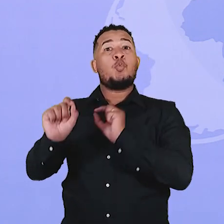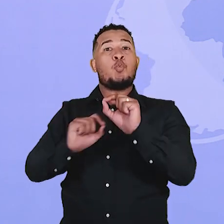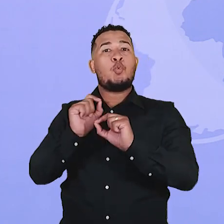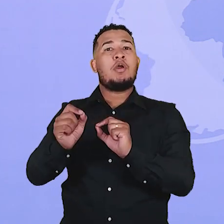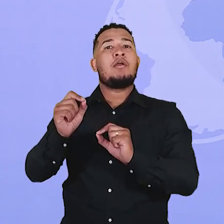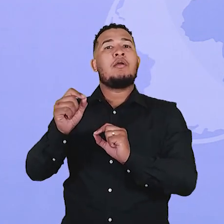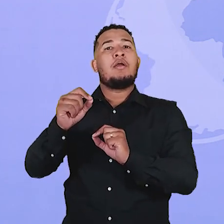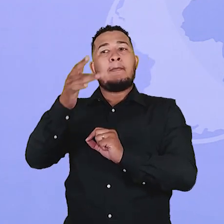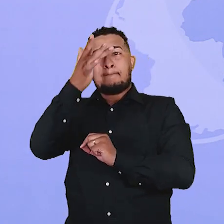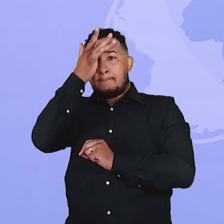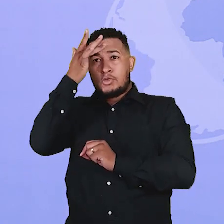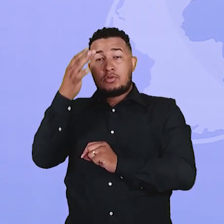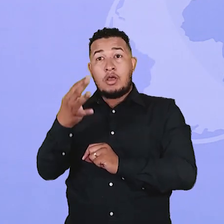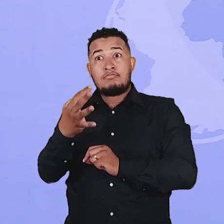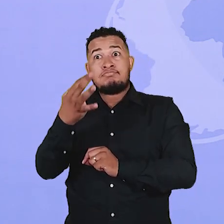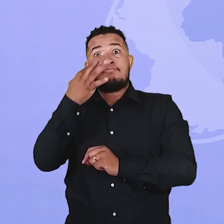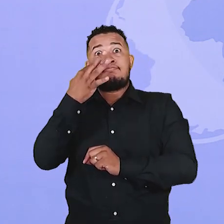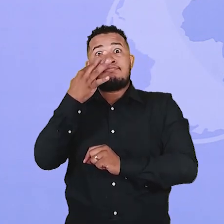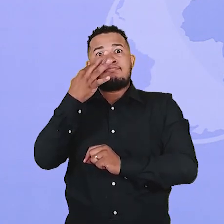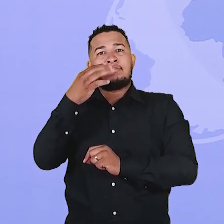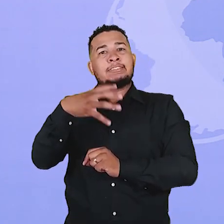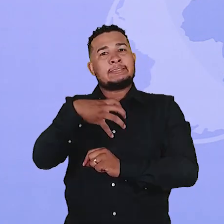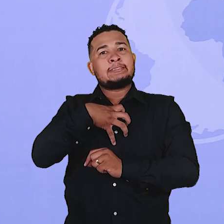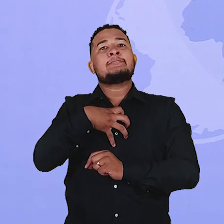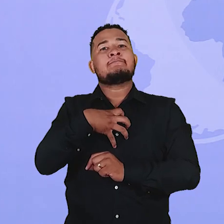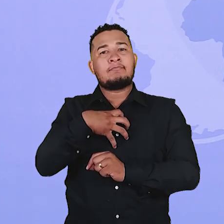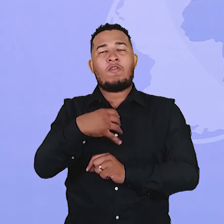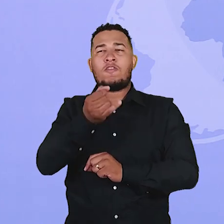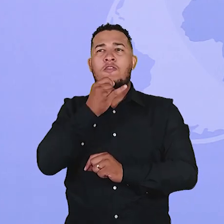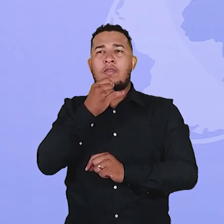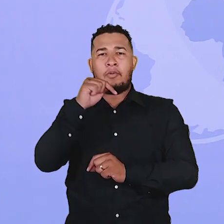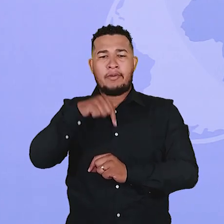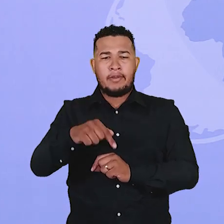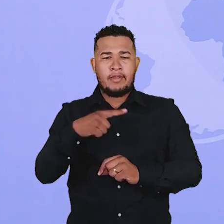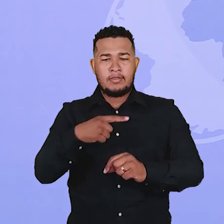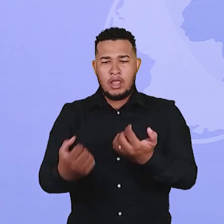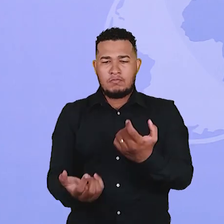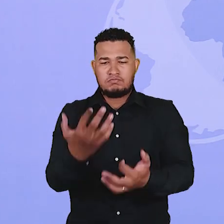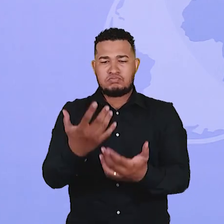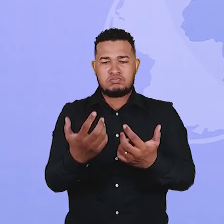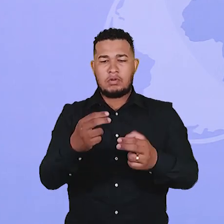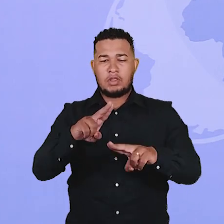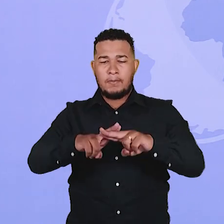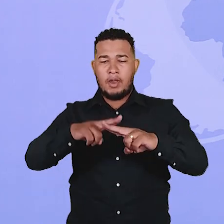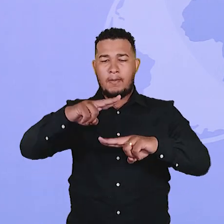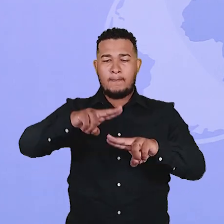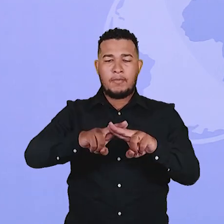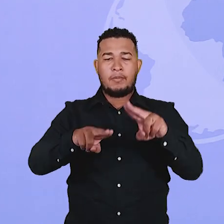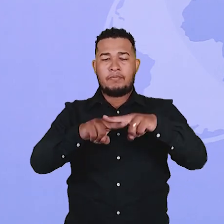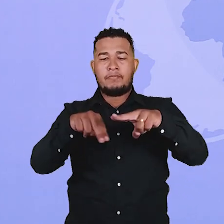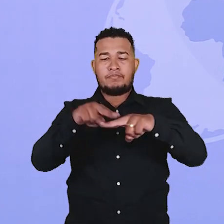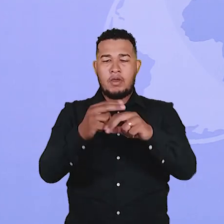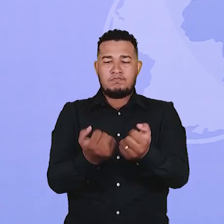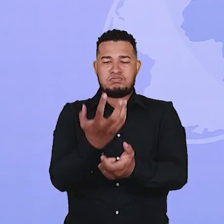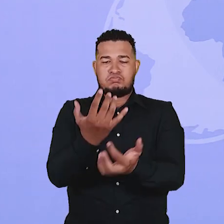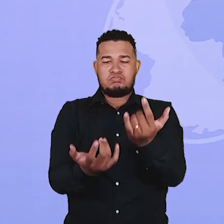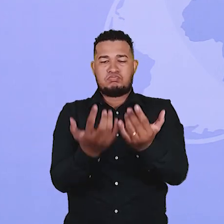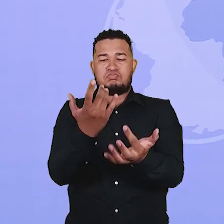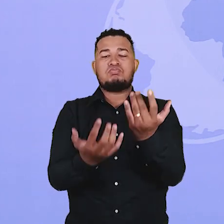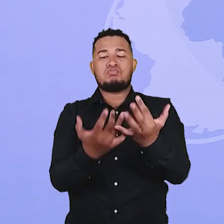algo que atraía muita atenção. Como assim? Eu estou aqui numa fogueira e a minha temperatura está